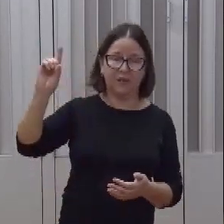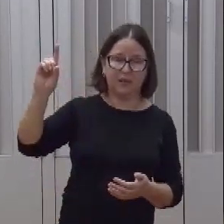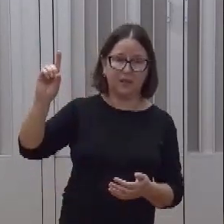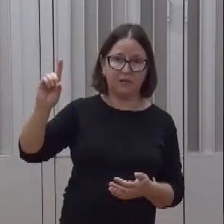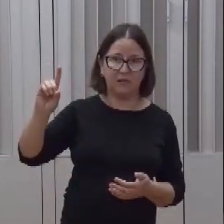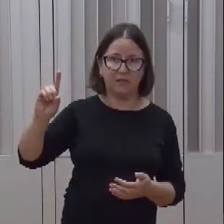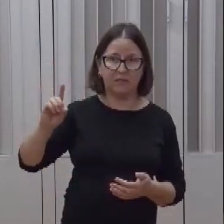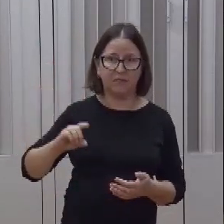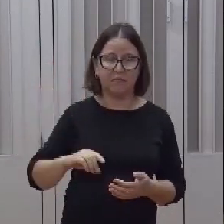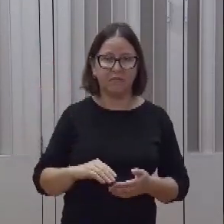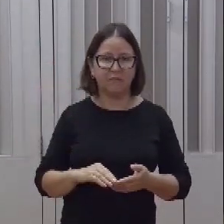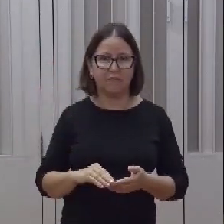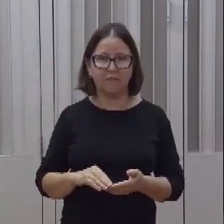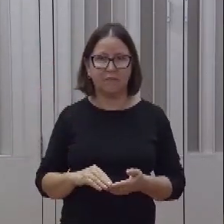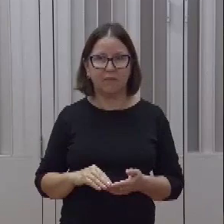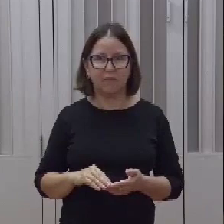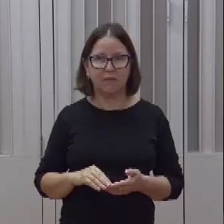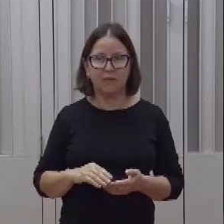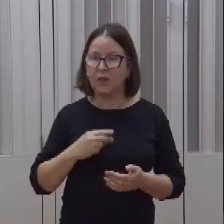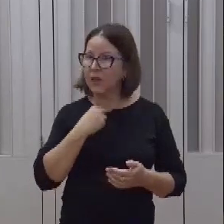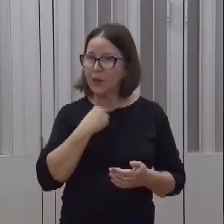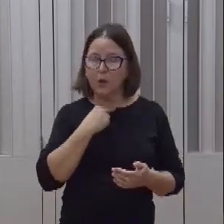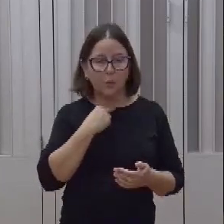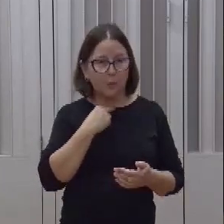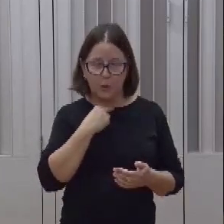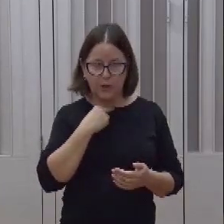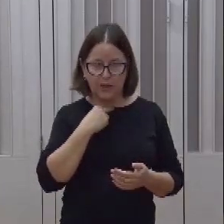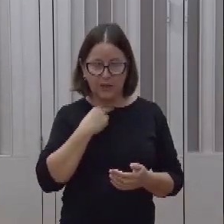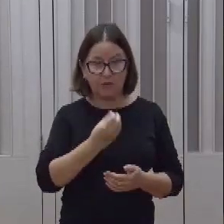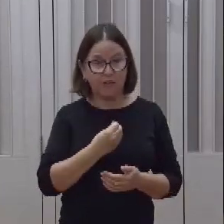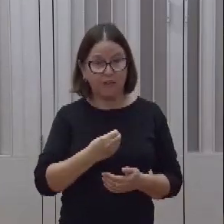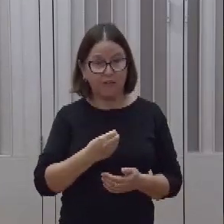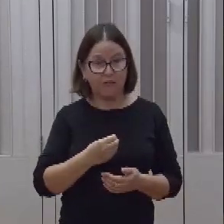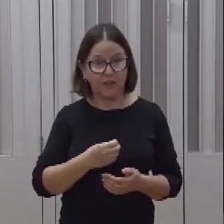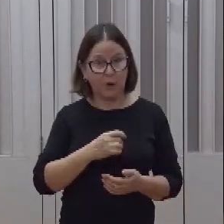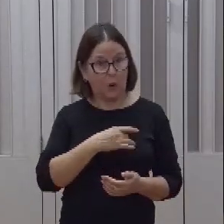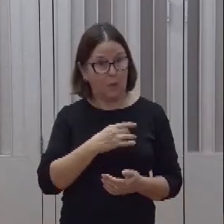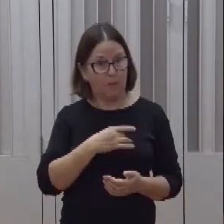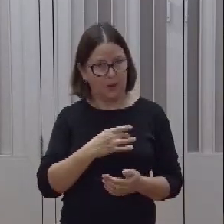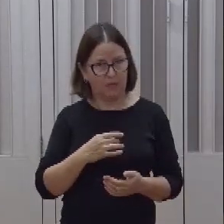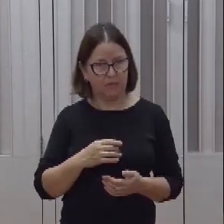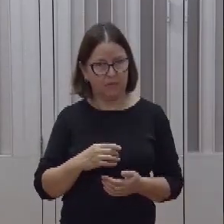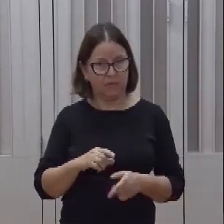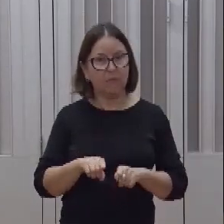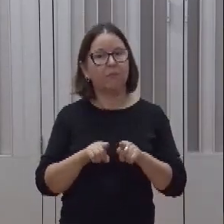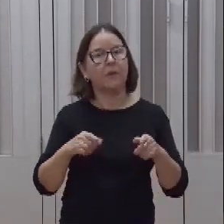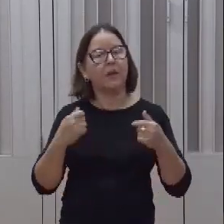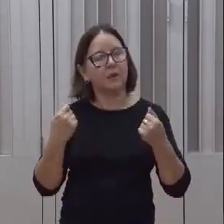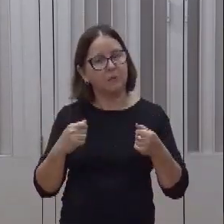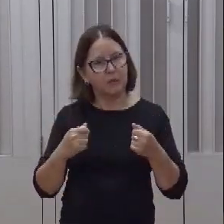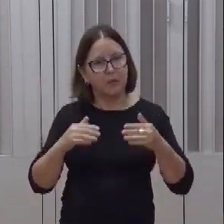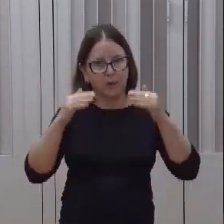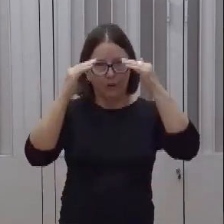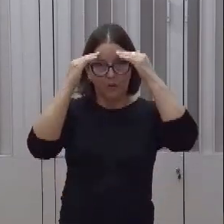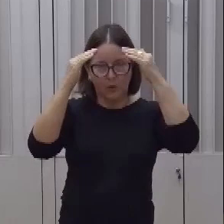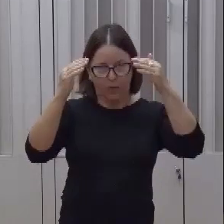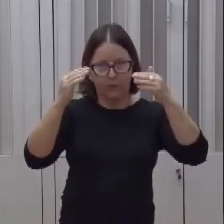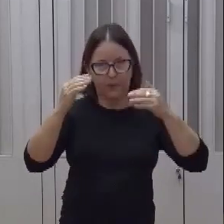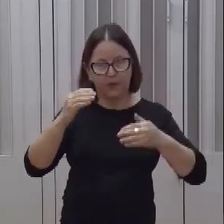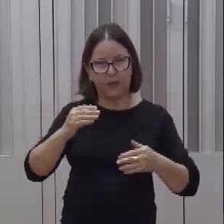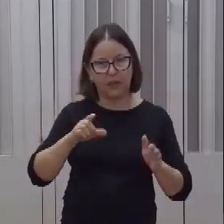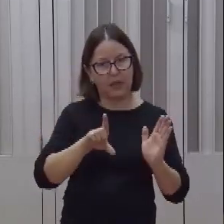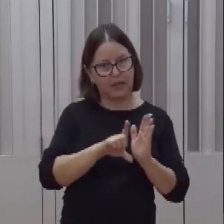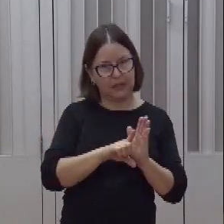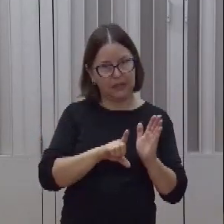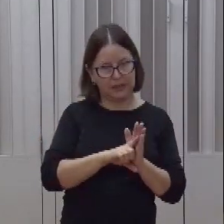Por medo. Nós somos obedientes, sim, às ordens, desde que elas não firam a